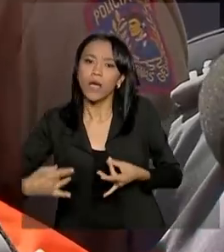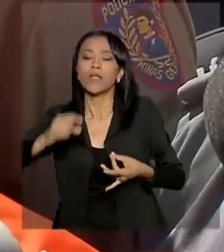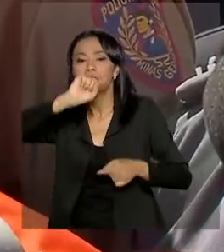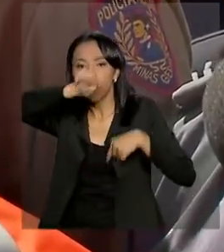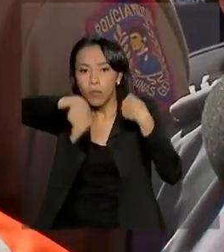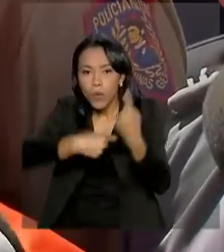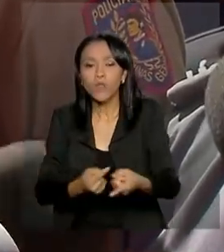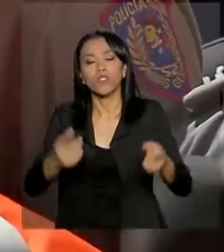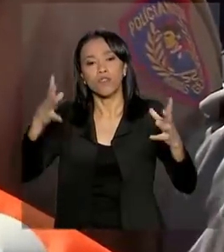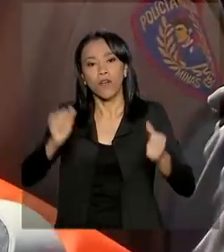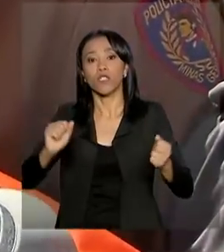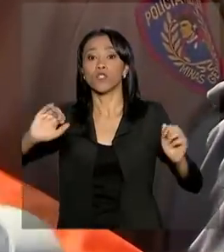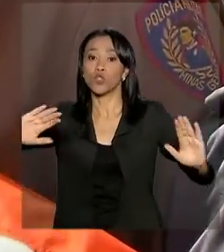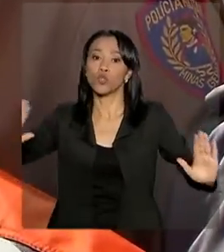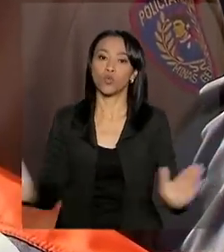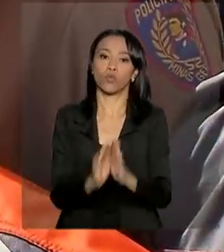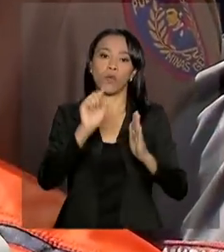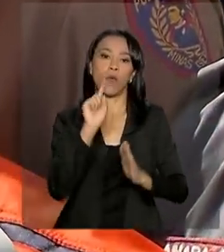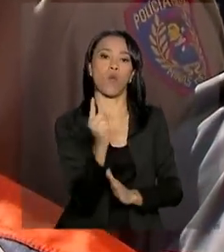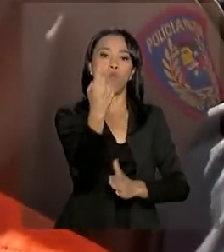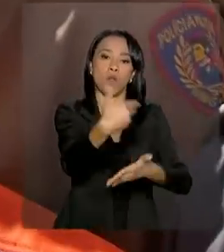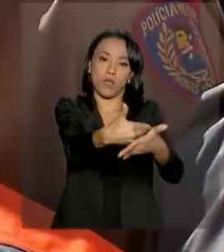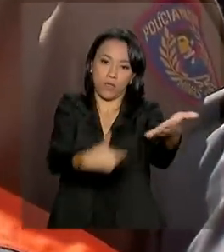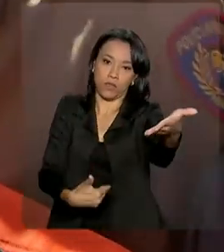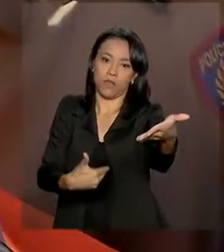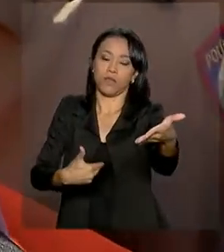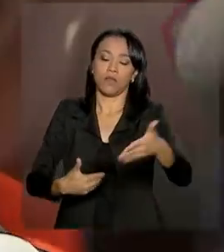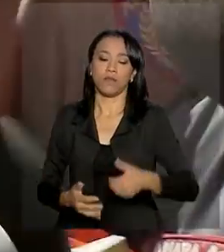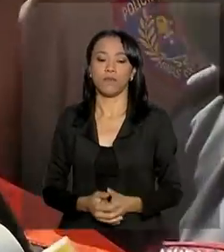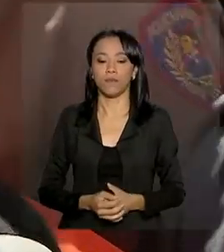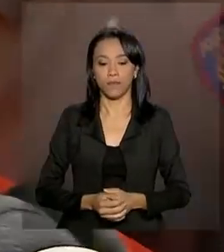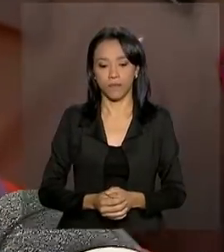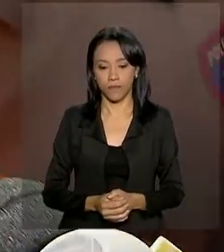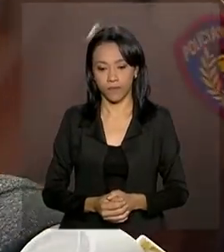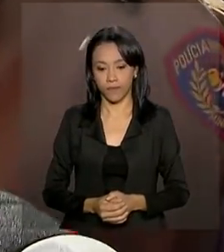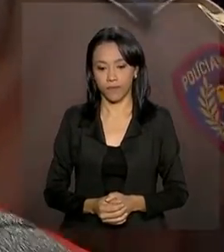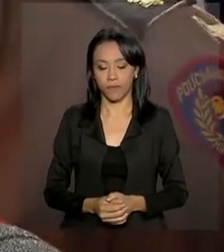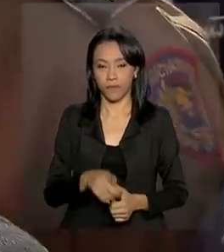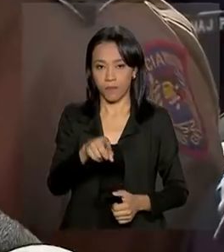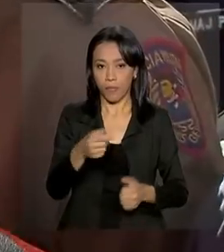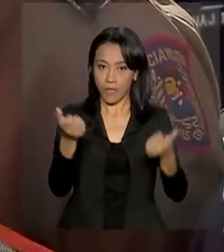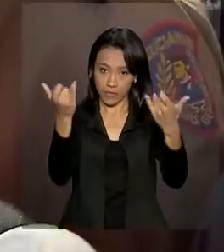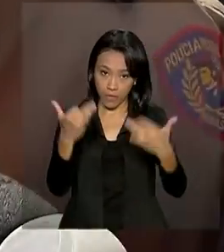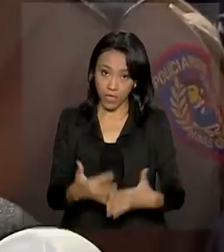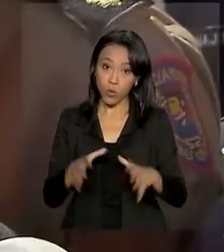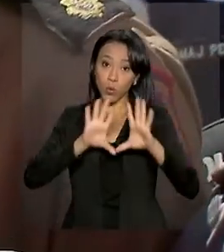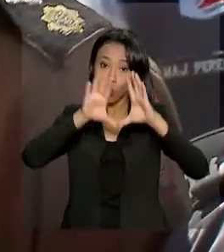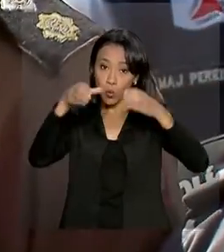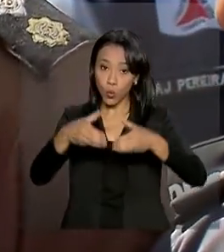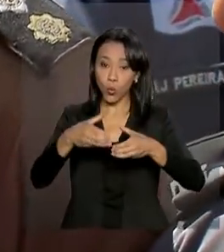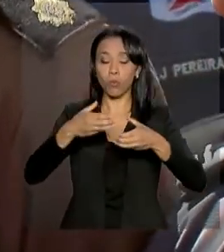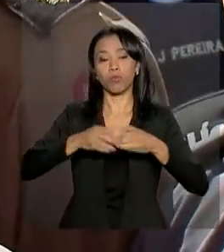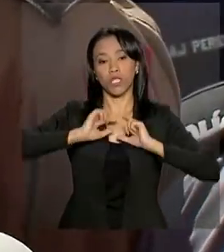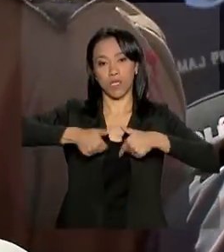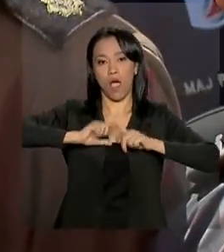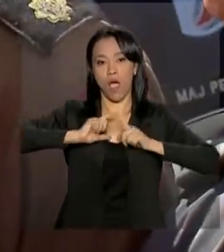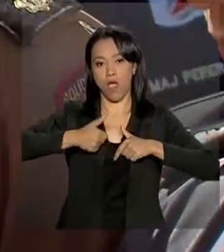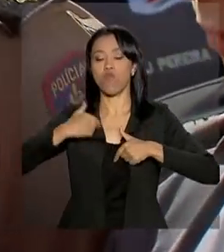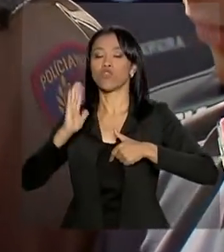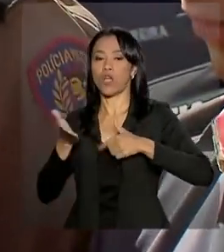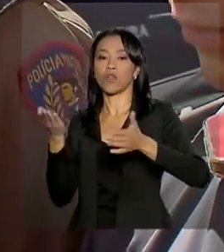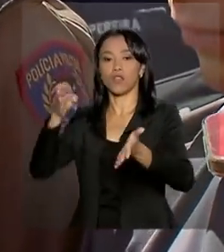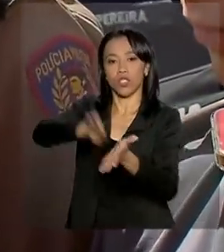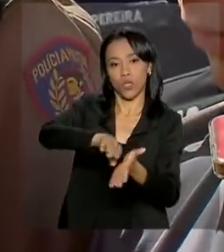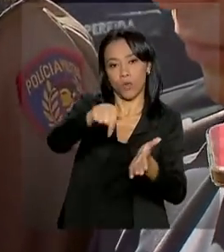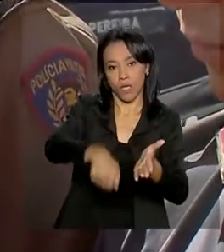lista unificada para passar para o senhor. Hoje ainda, porque seria ontem isso, né? A equipe de Israel já está aqui, o tenente Aihara vai explicar como vai